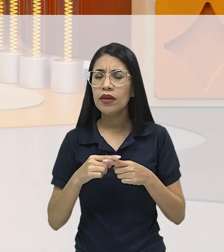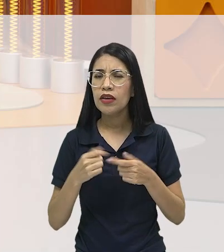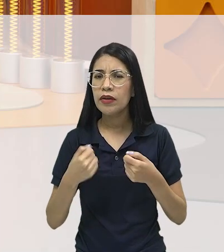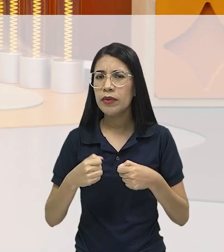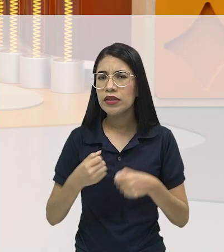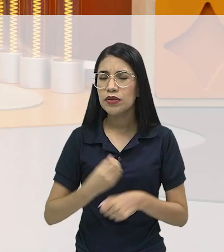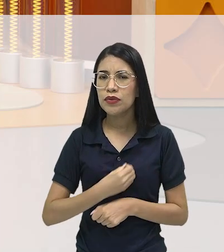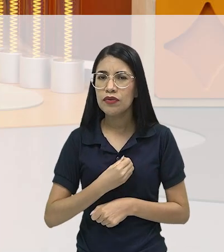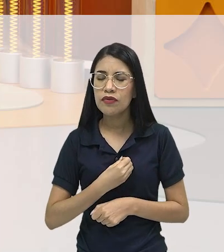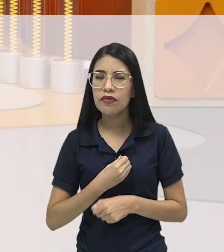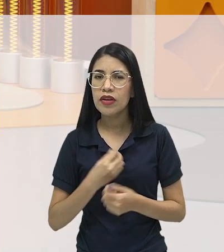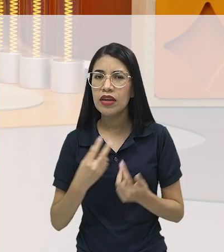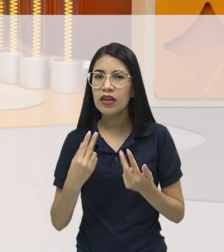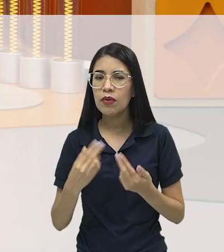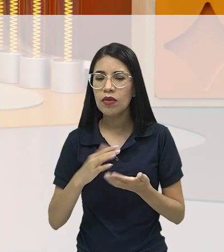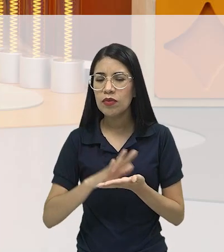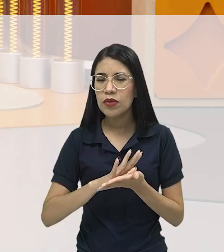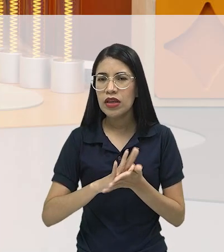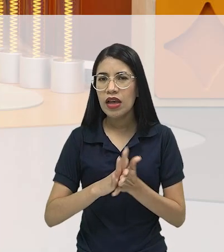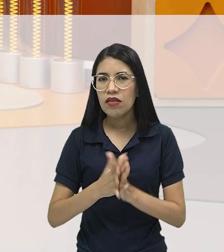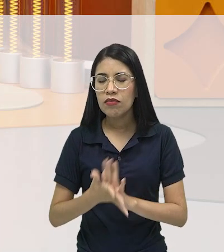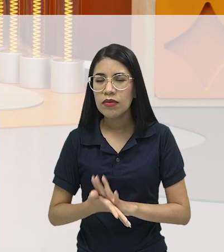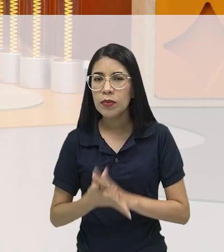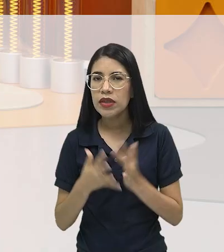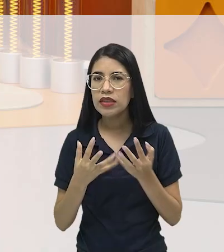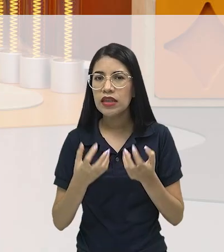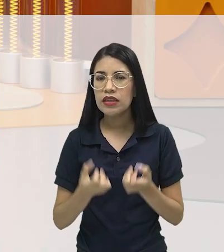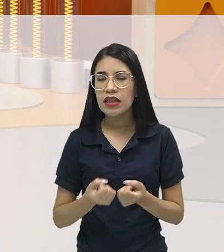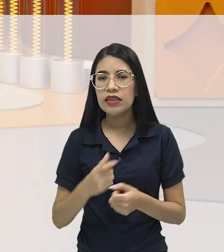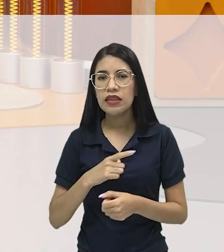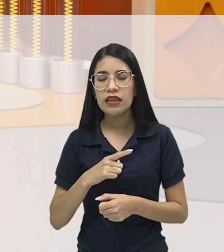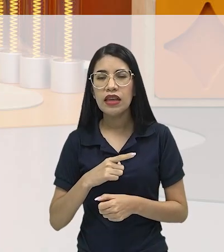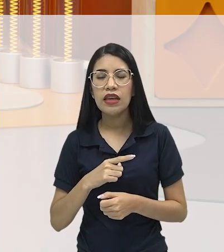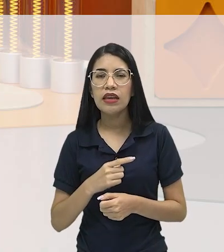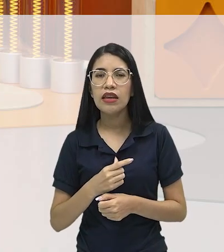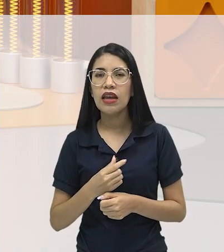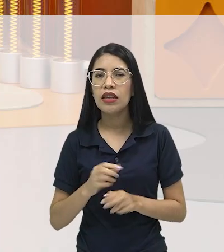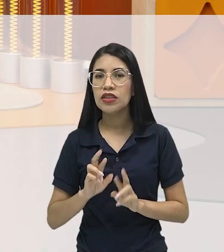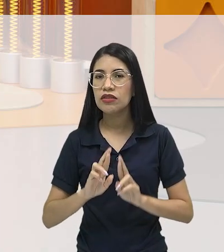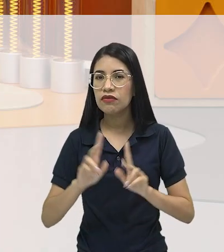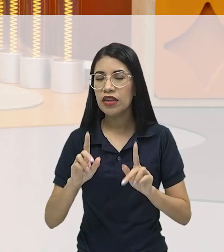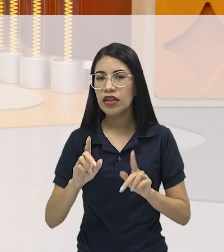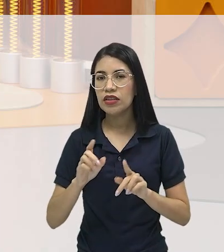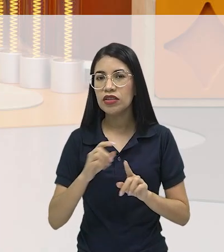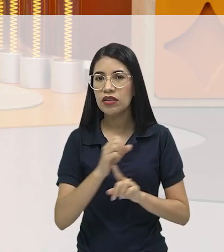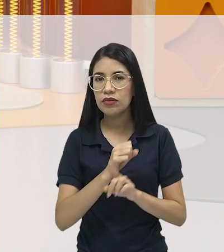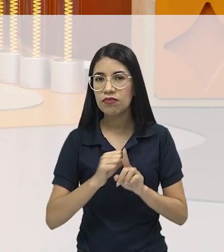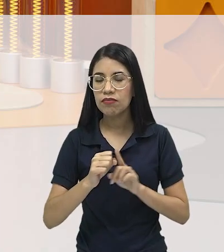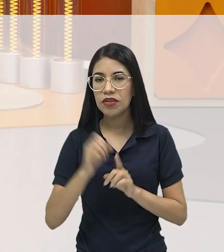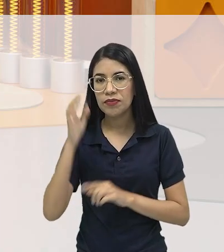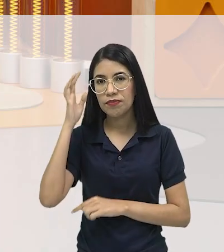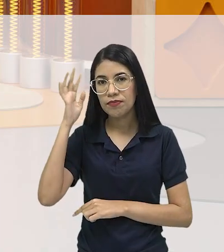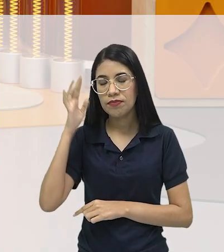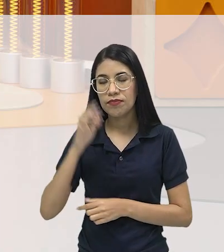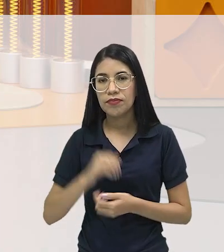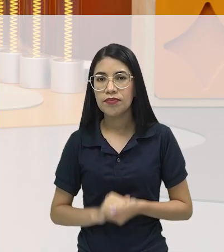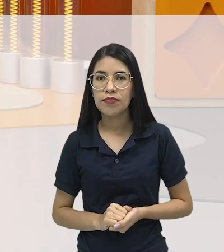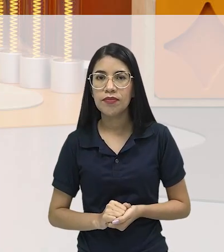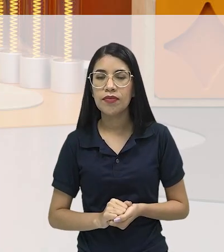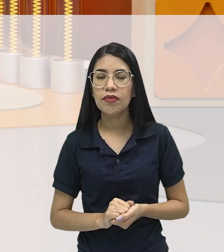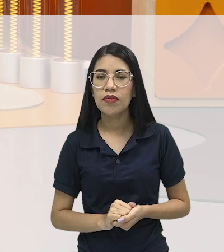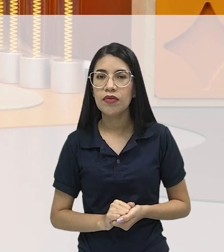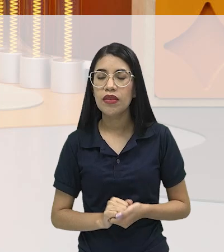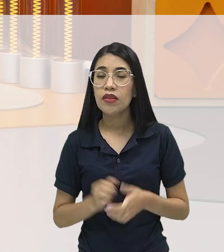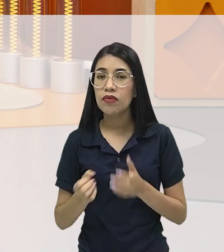dessa forma, oprimido socialmente, se existem novas formas de se pensar a sociedade? Então é aí, né,